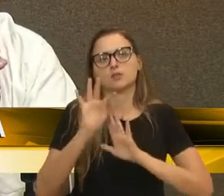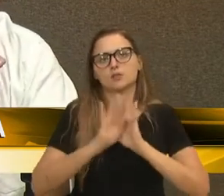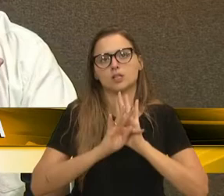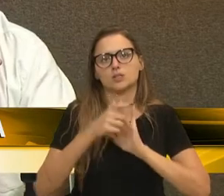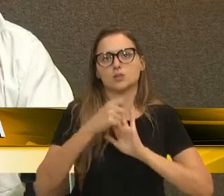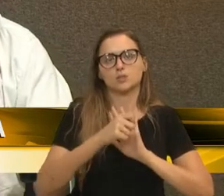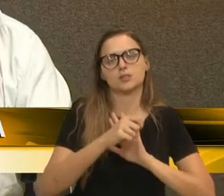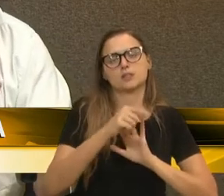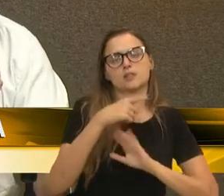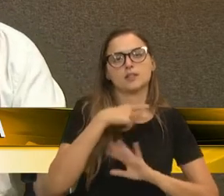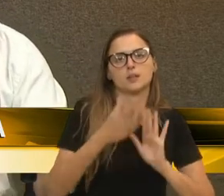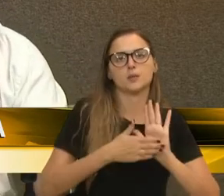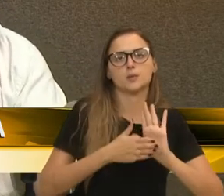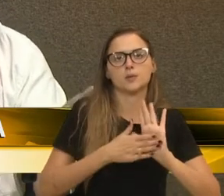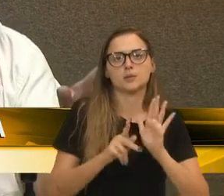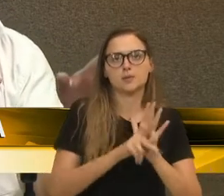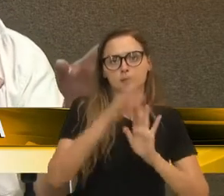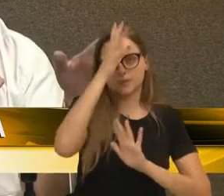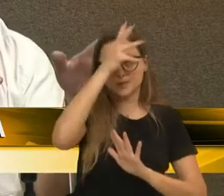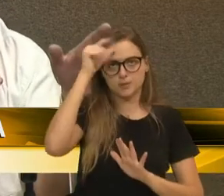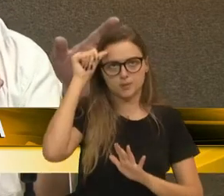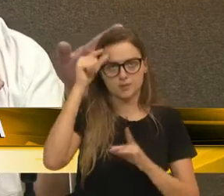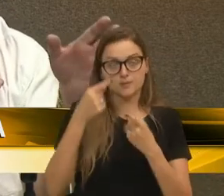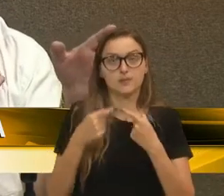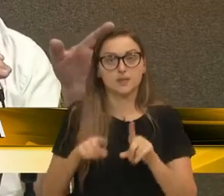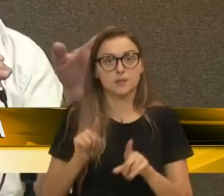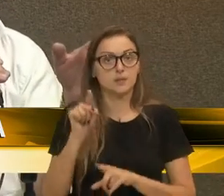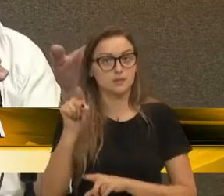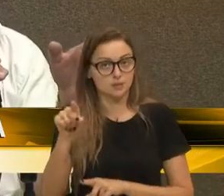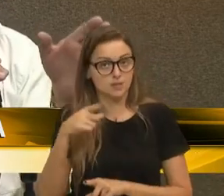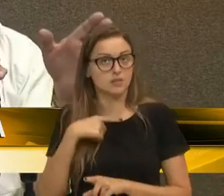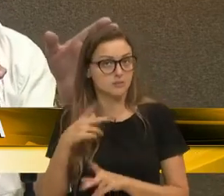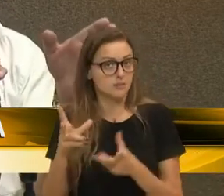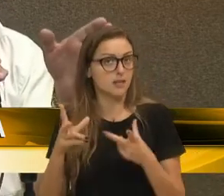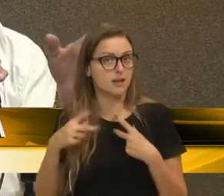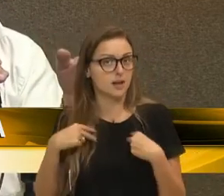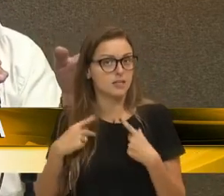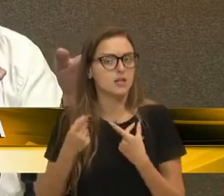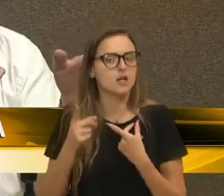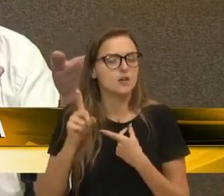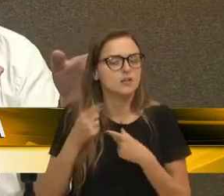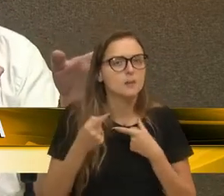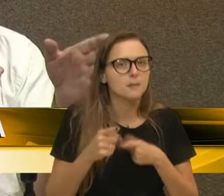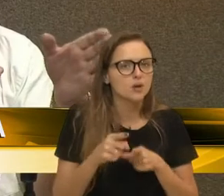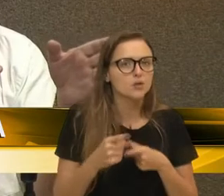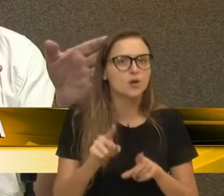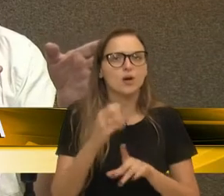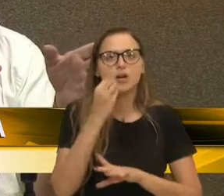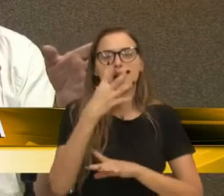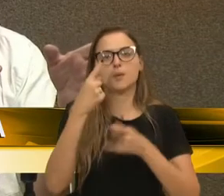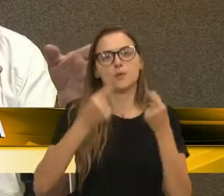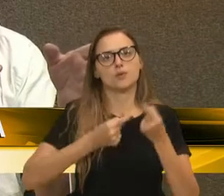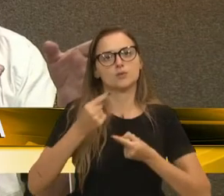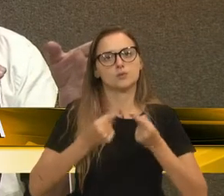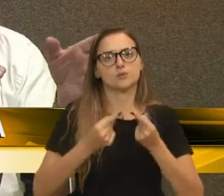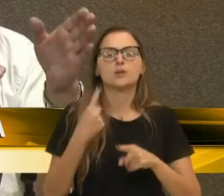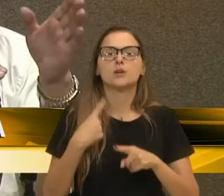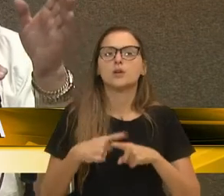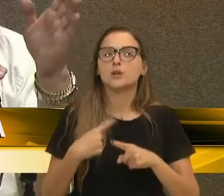do Executivo. Mas o Vossa Senhoria tem o mérito de provocar o bom debate. O bom debate porque